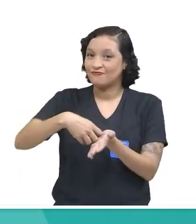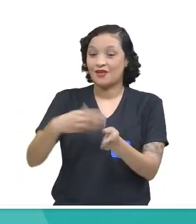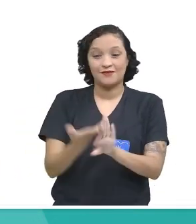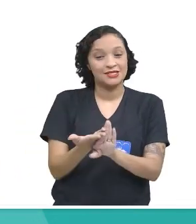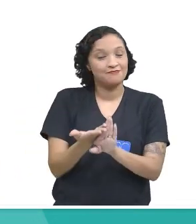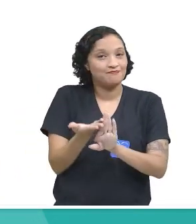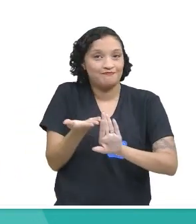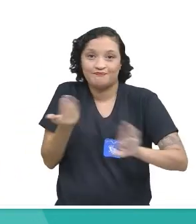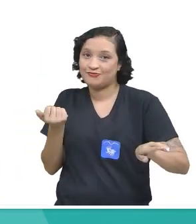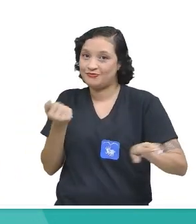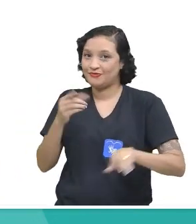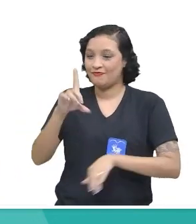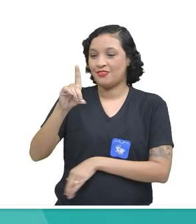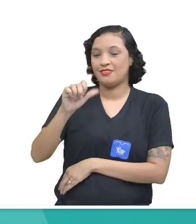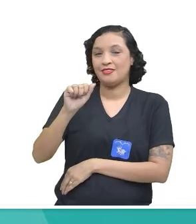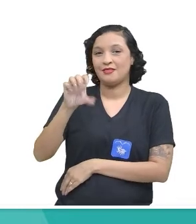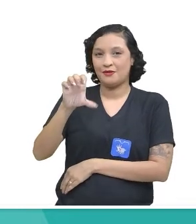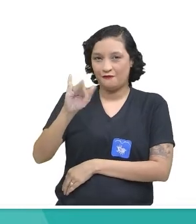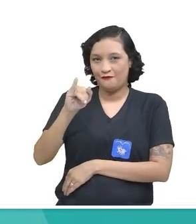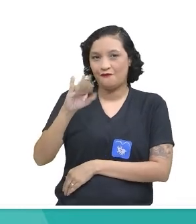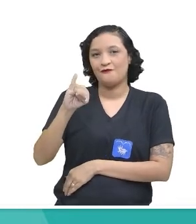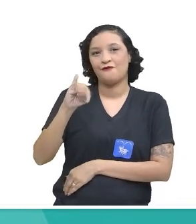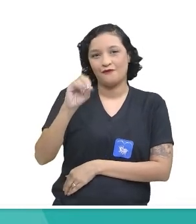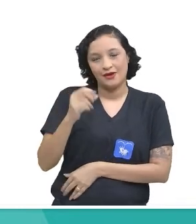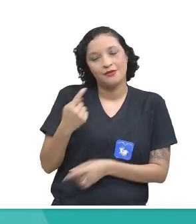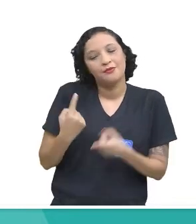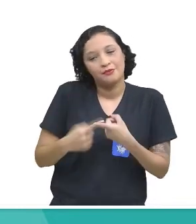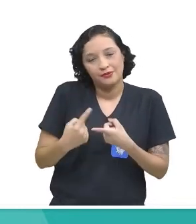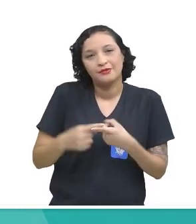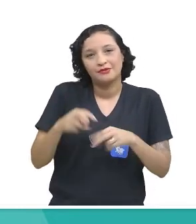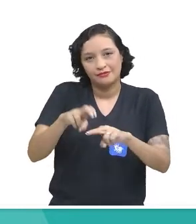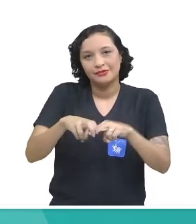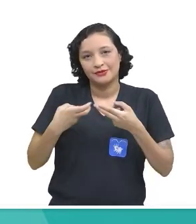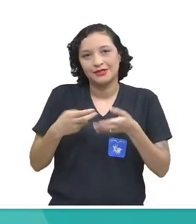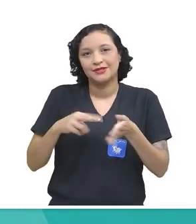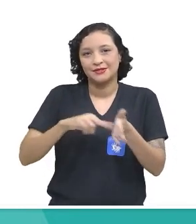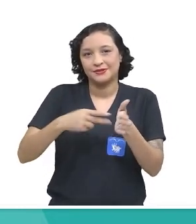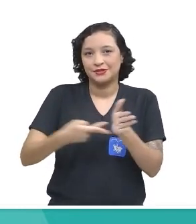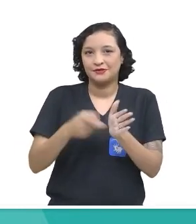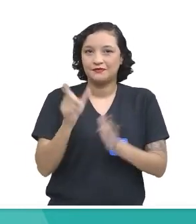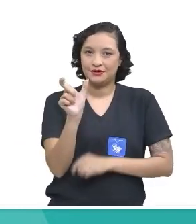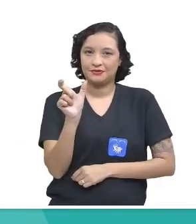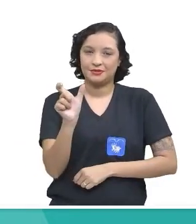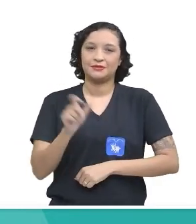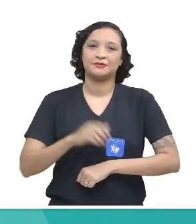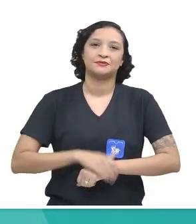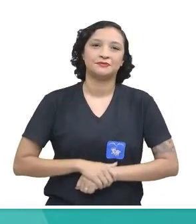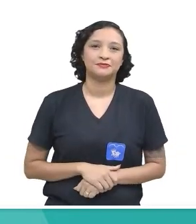desfeitados. Então, daí o nome desfeiteira.